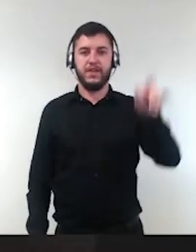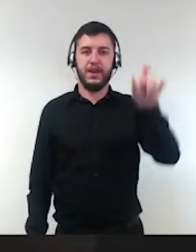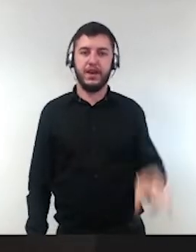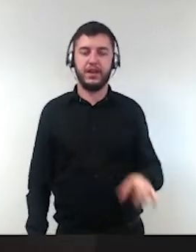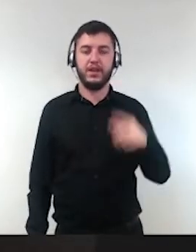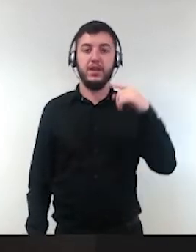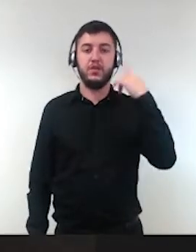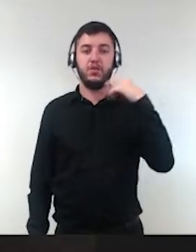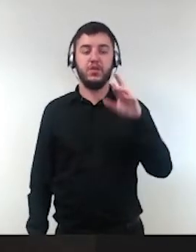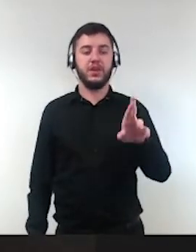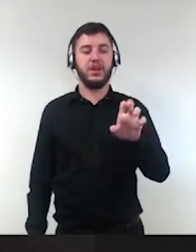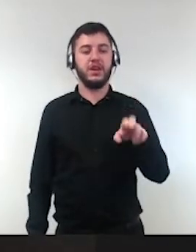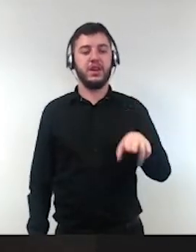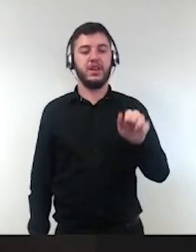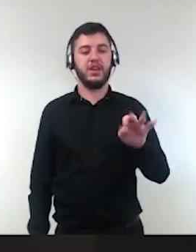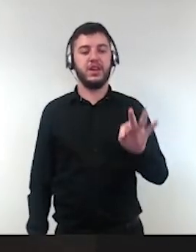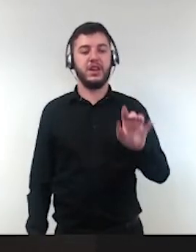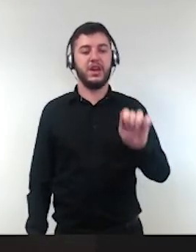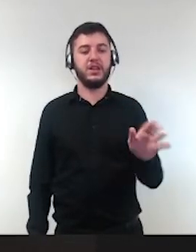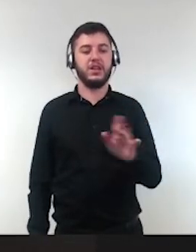doutora Renata Gil.